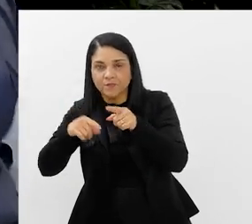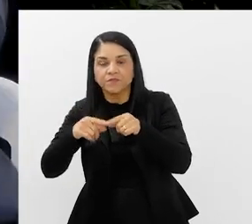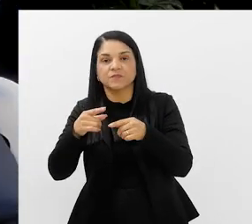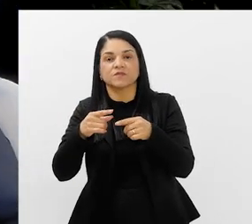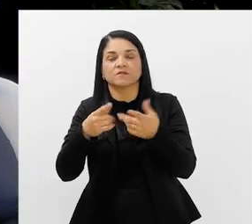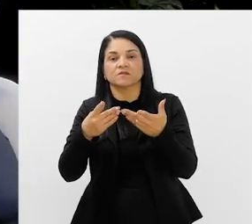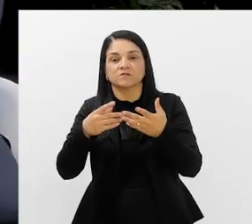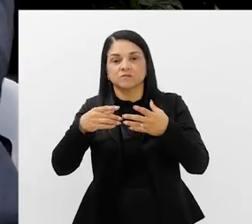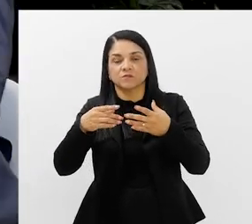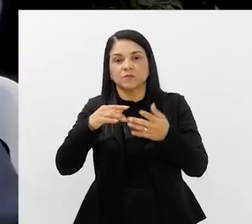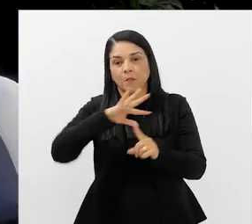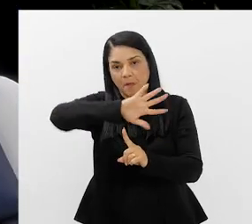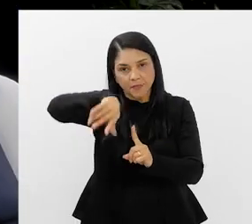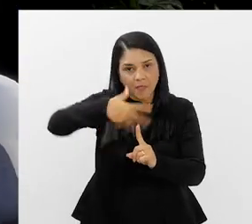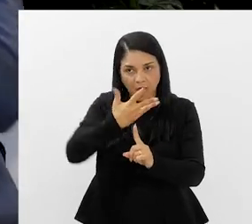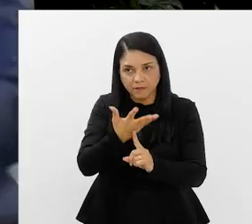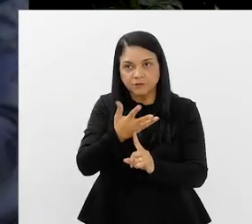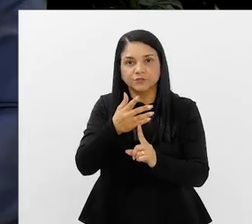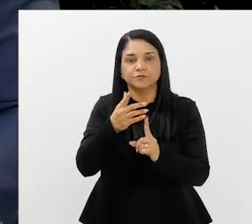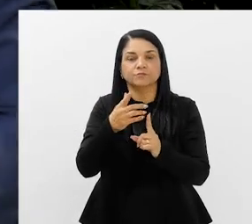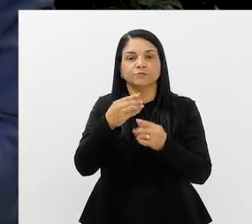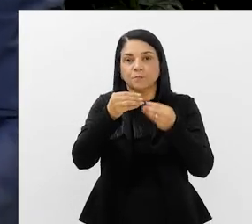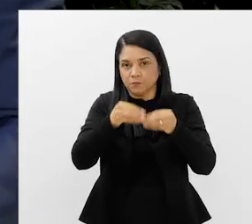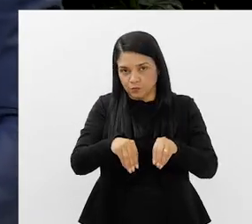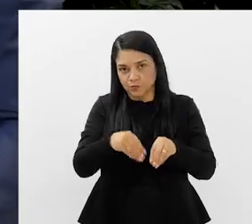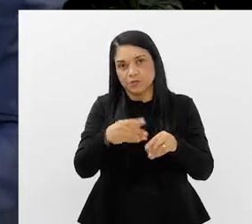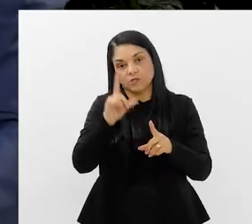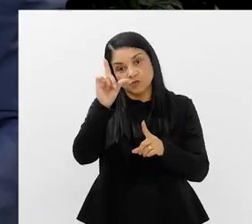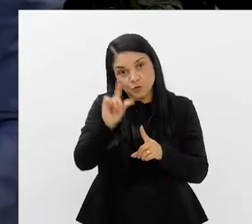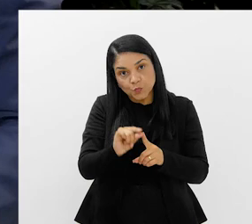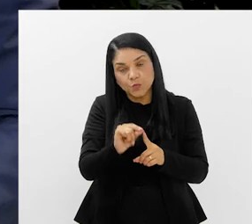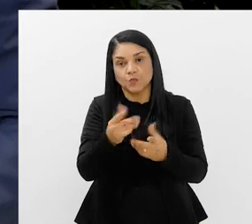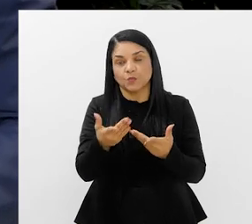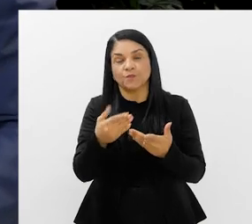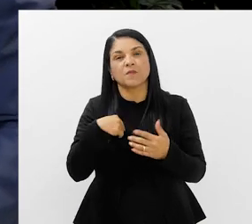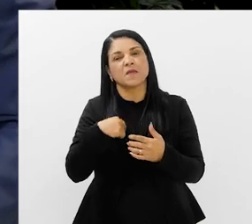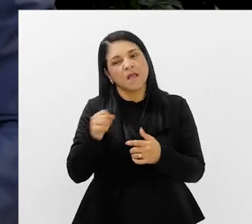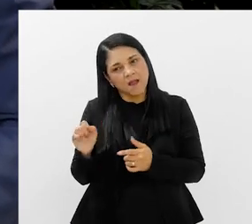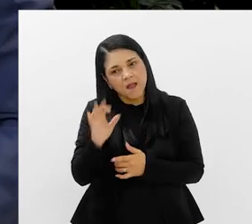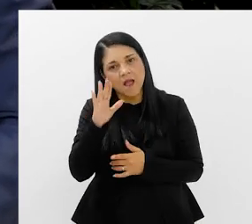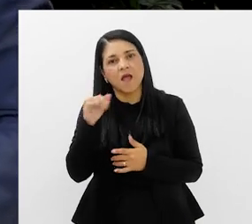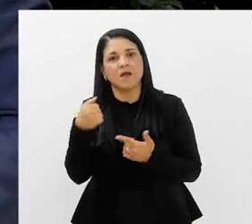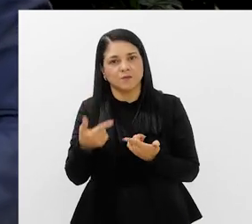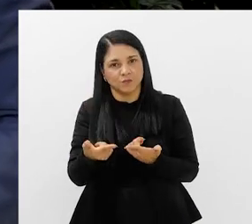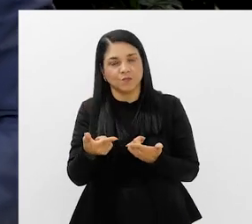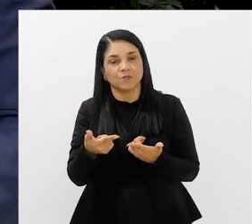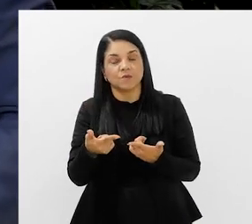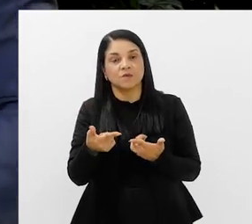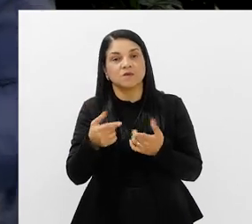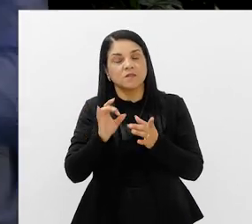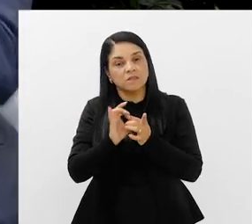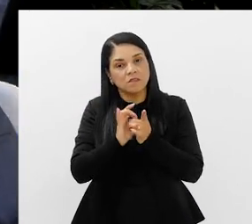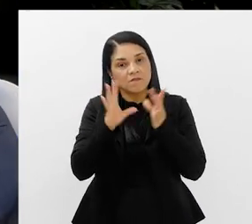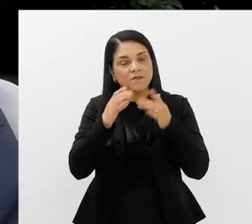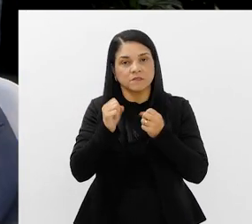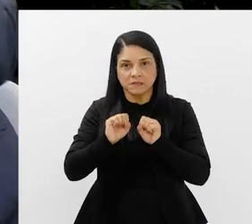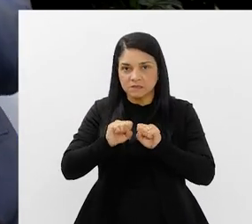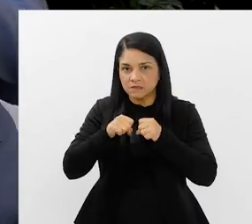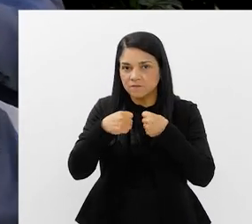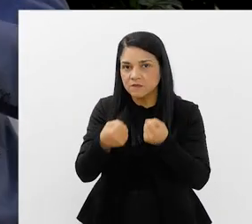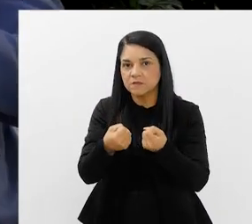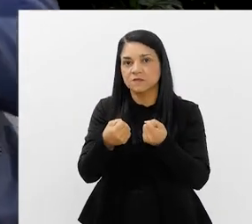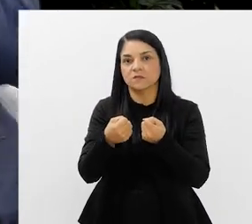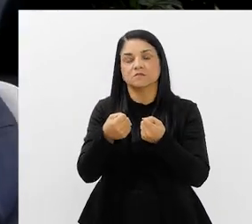meio ambiente. Mas eu queria, você mencionou uma questão, Flávio, que é muito importante, muito cara para nós, né, que defendemos